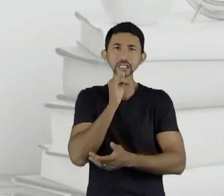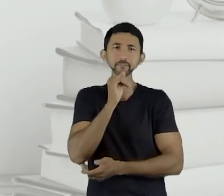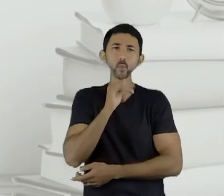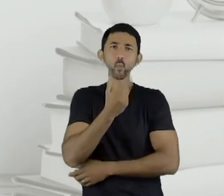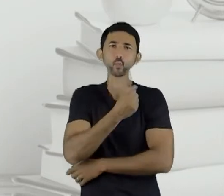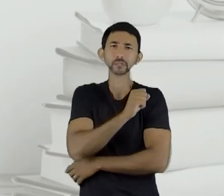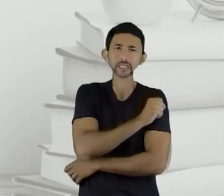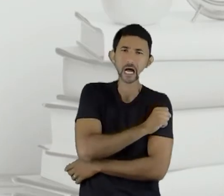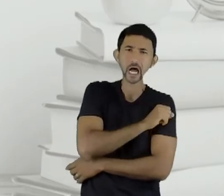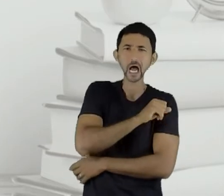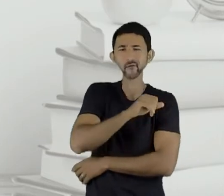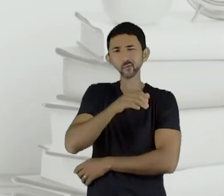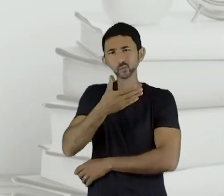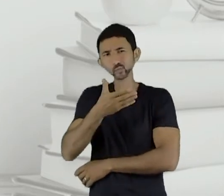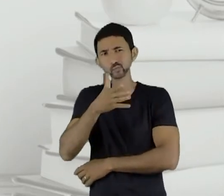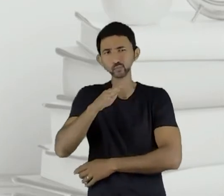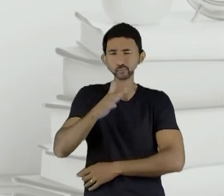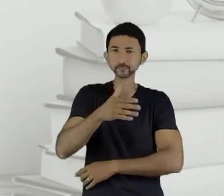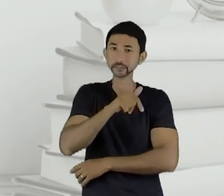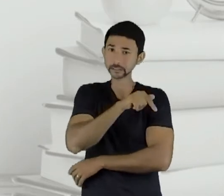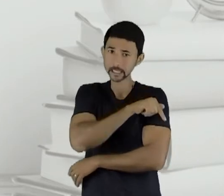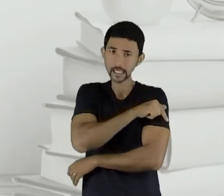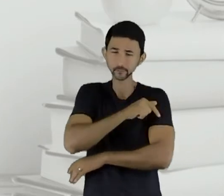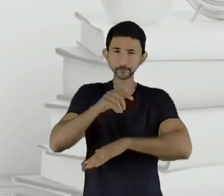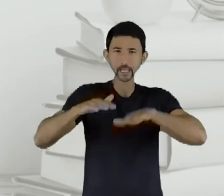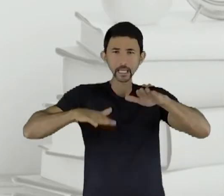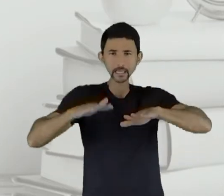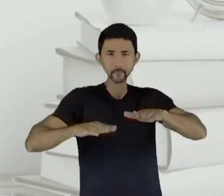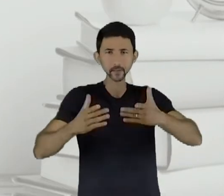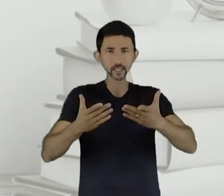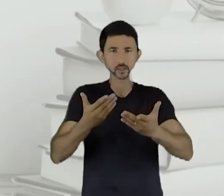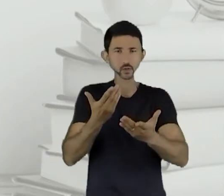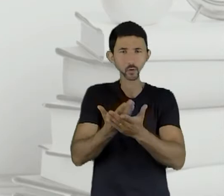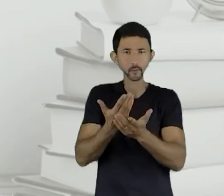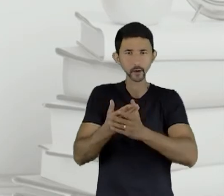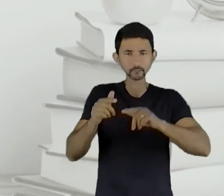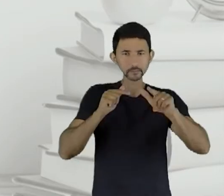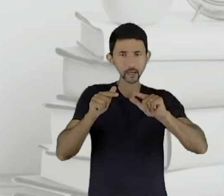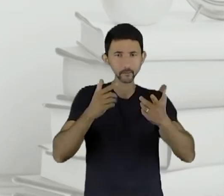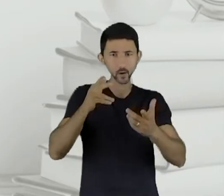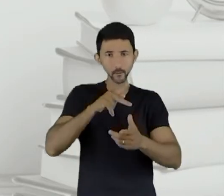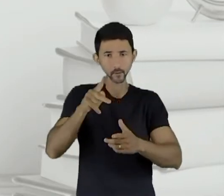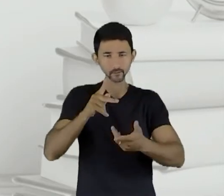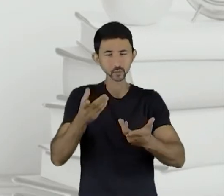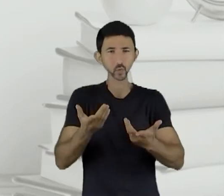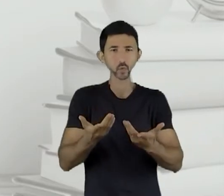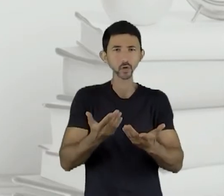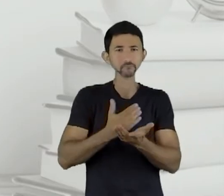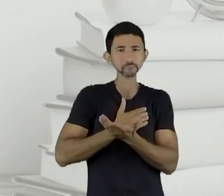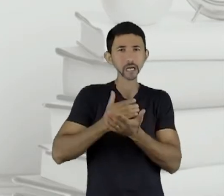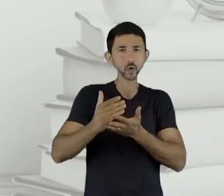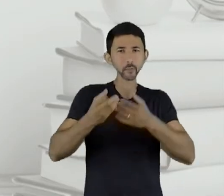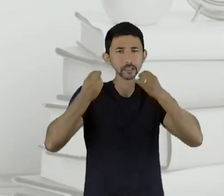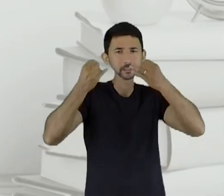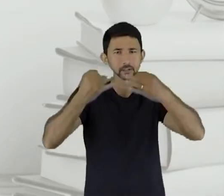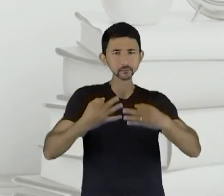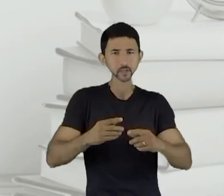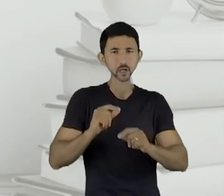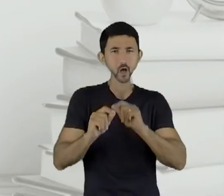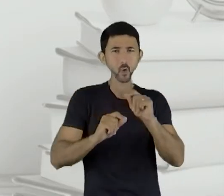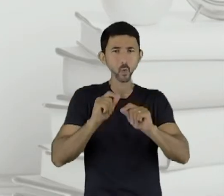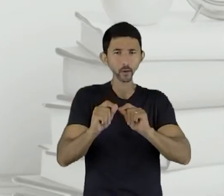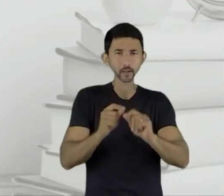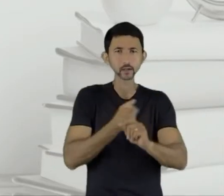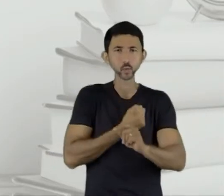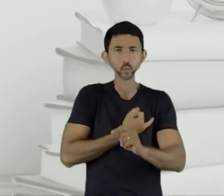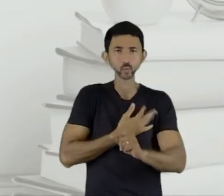no sétimo, dependendo de como o professor pode trabalhar isso, ele já começa a falar sobre os